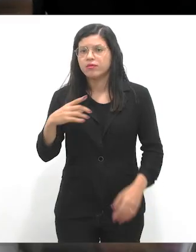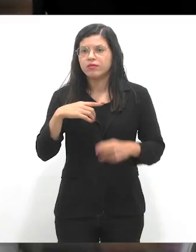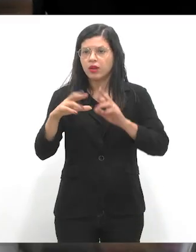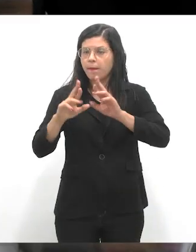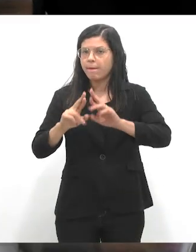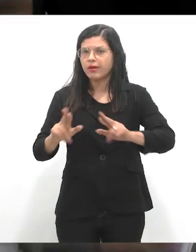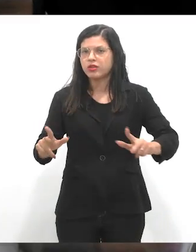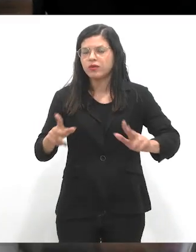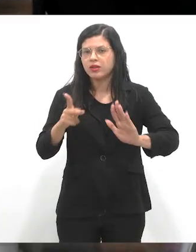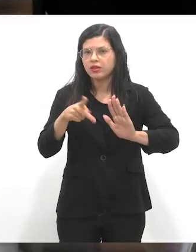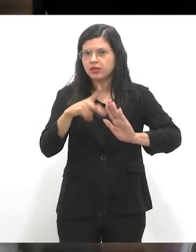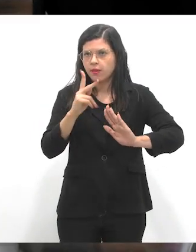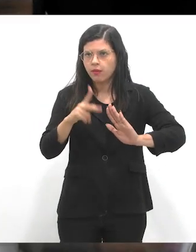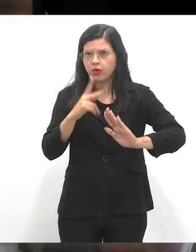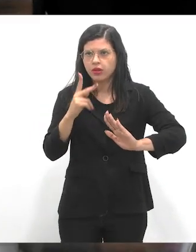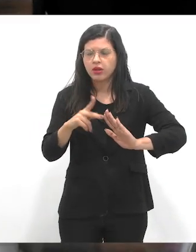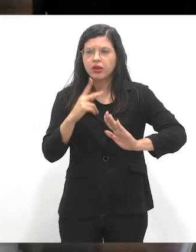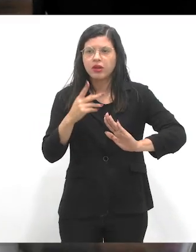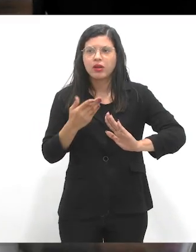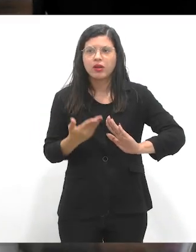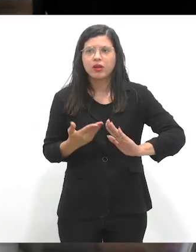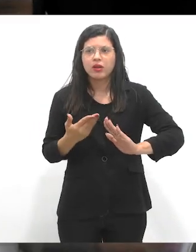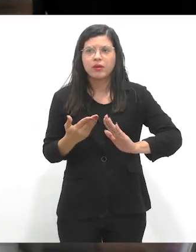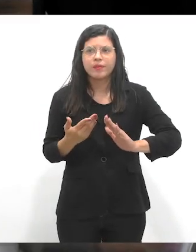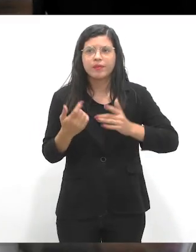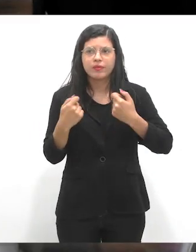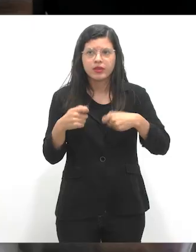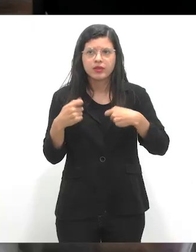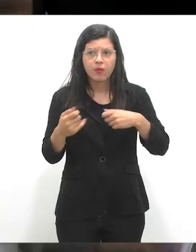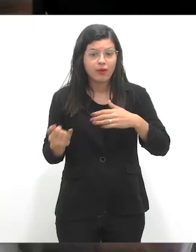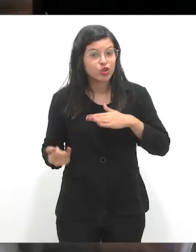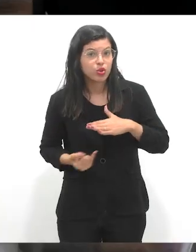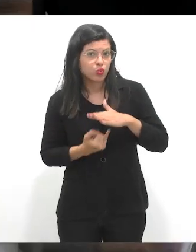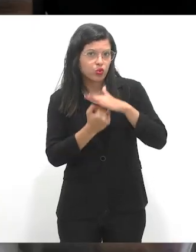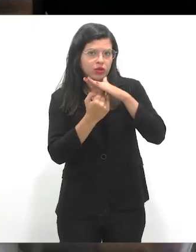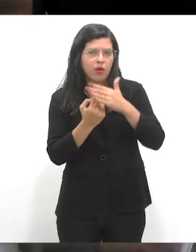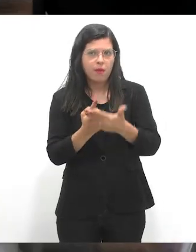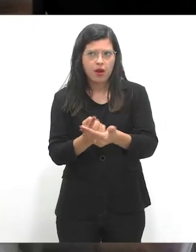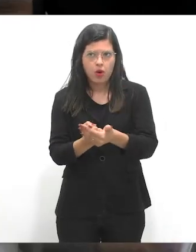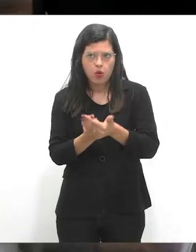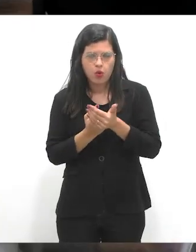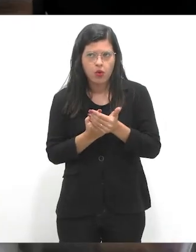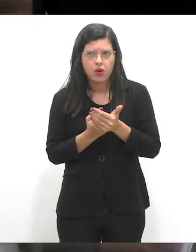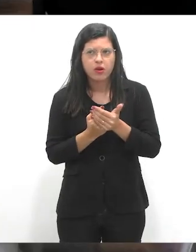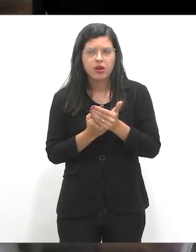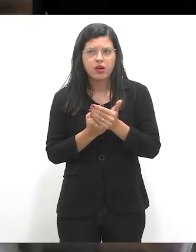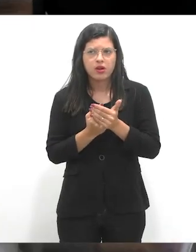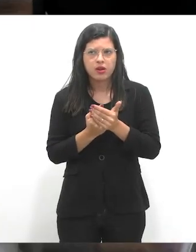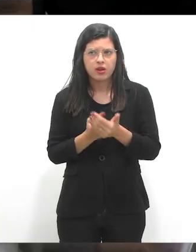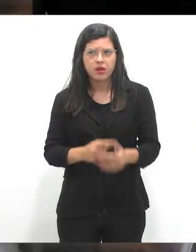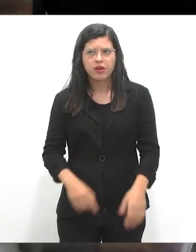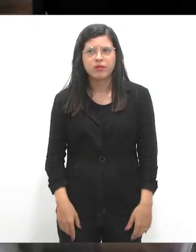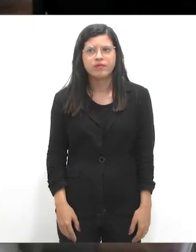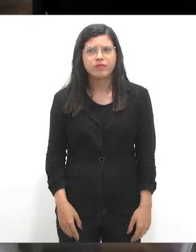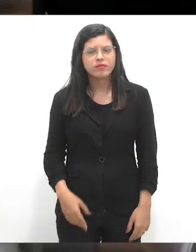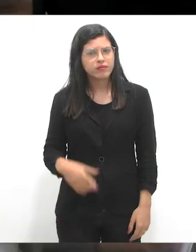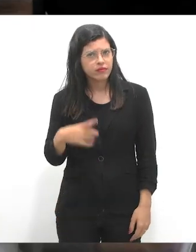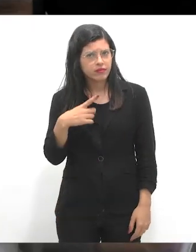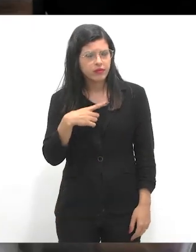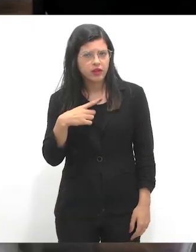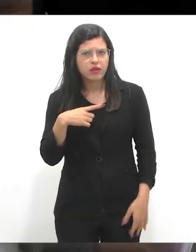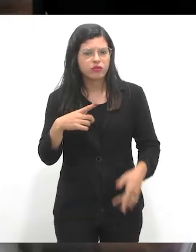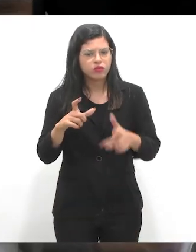que há uma diferença um pouco nessa portaria, que há uma necessidade de que exista uma instituição para acolhê-los, então que